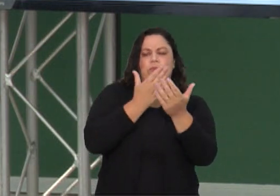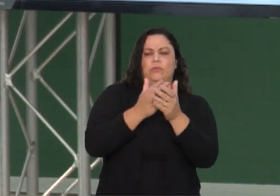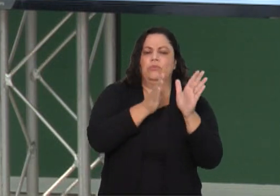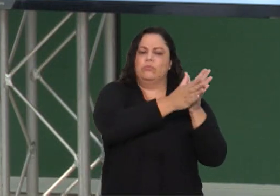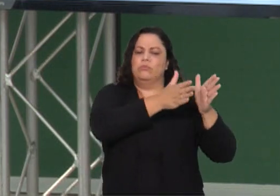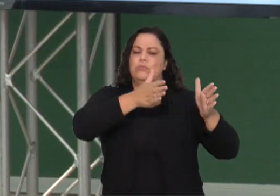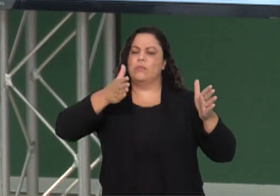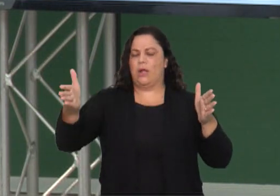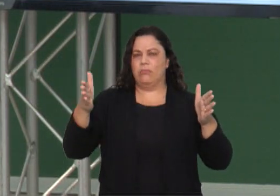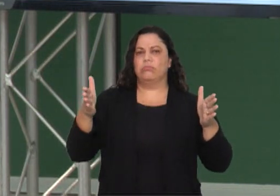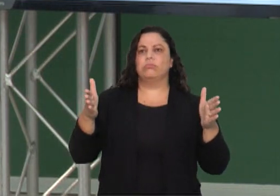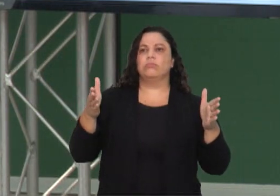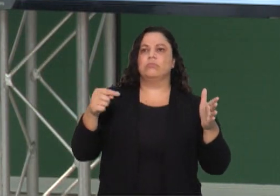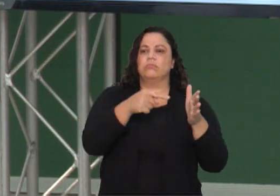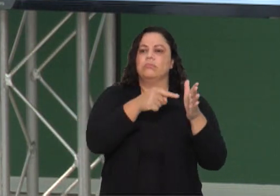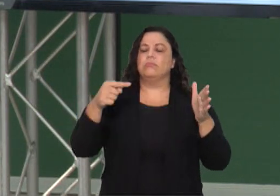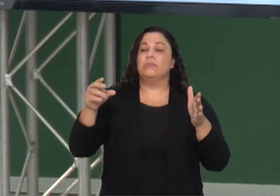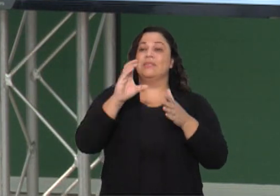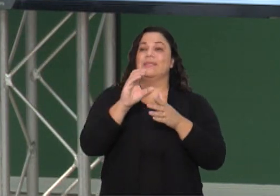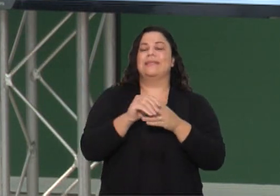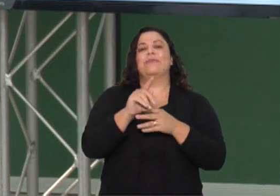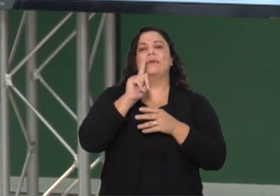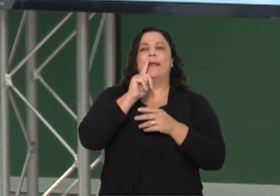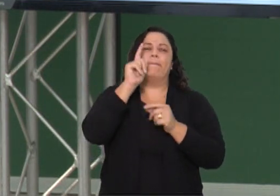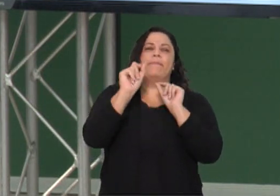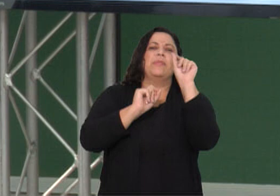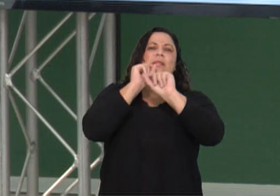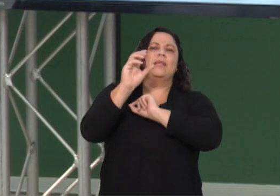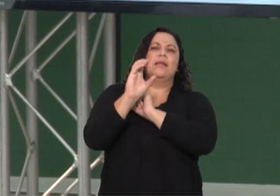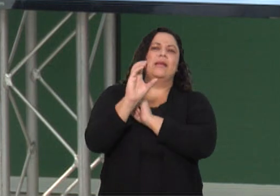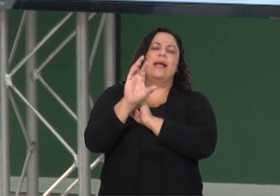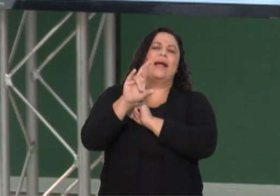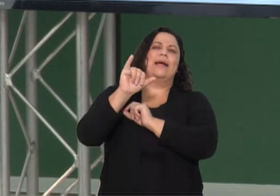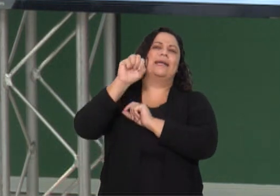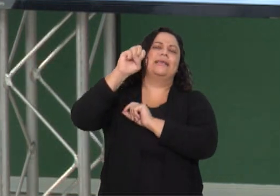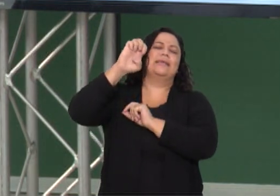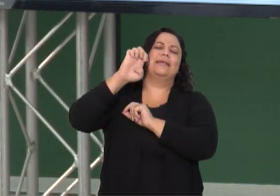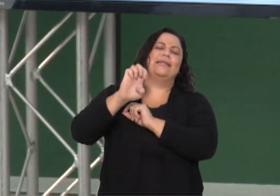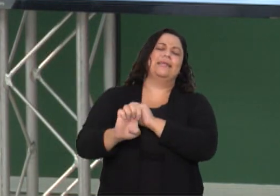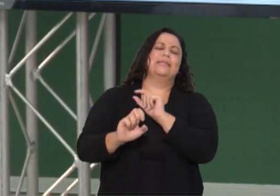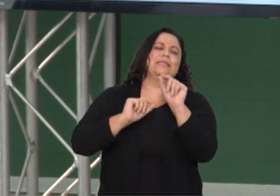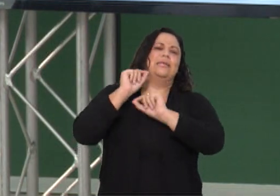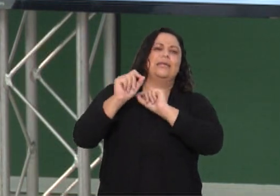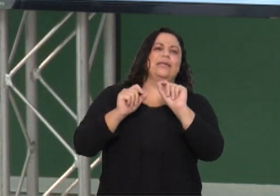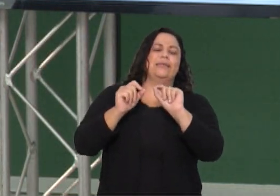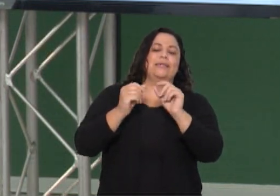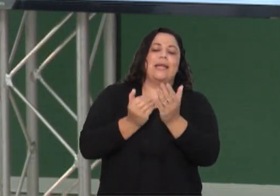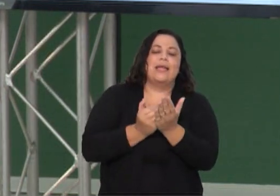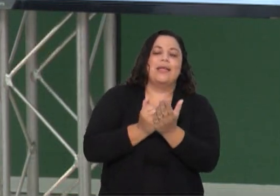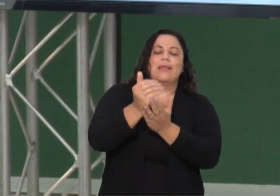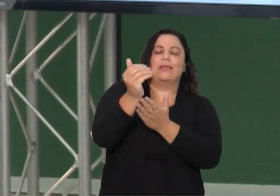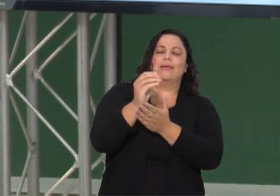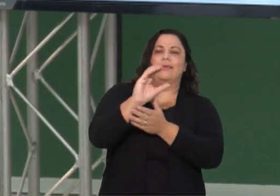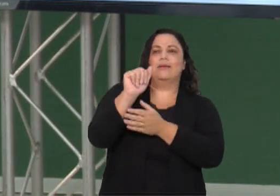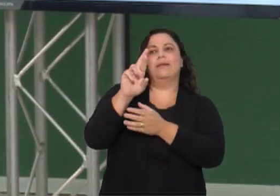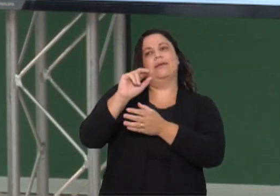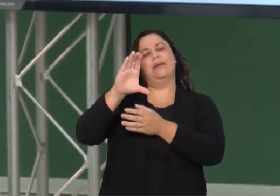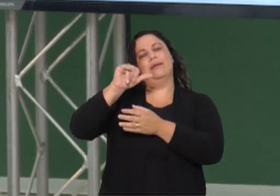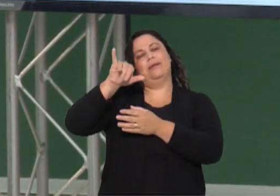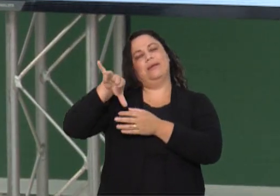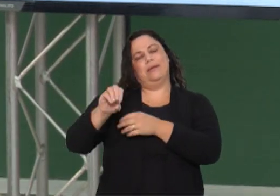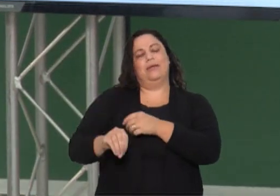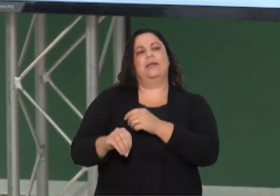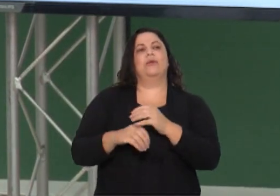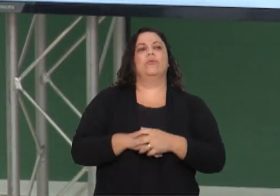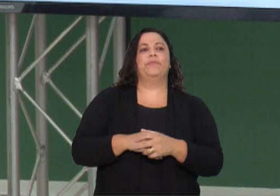pegar a transição, a crise dos gêneros, vamos ver o que é os gêneros aqui no pré-homérico, entrando para o arcaico. Tudo bem? Antes